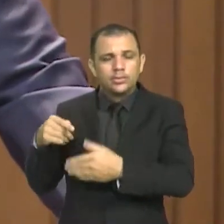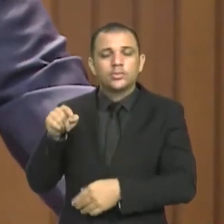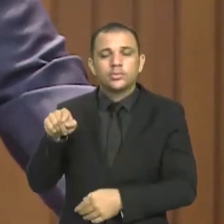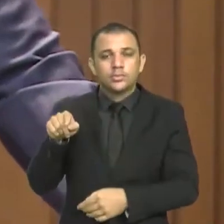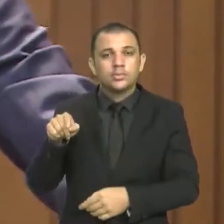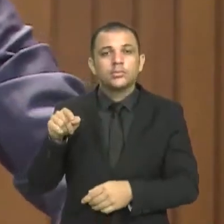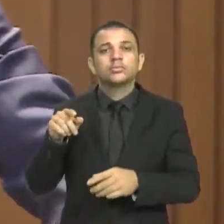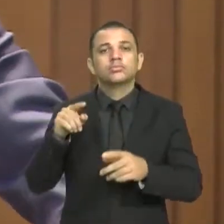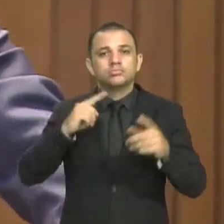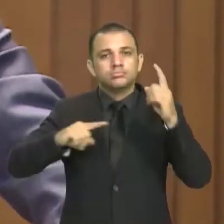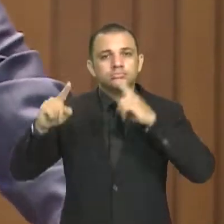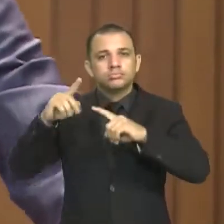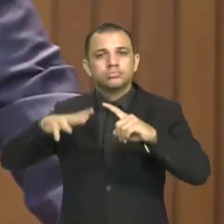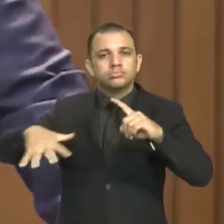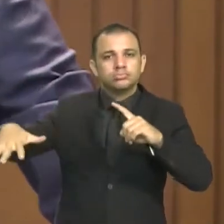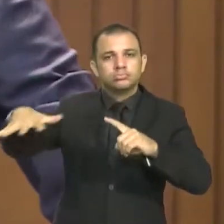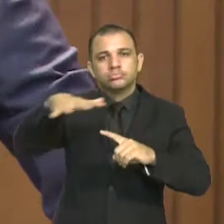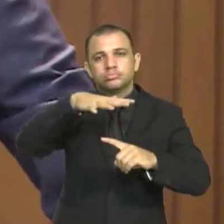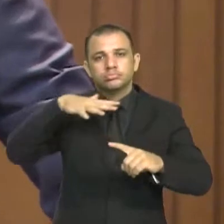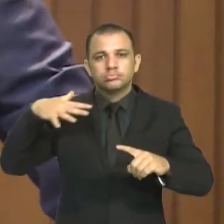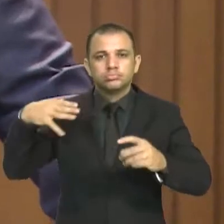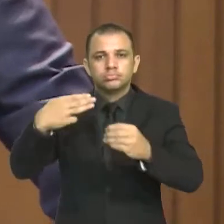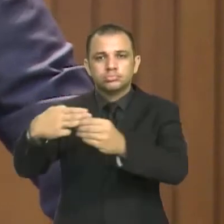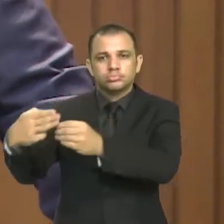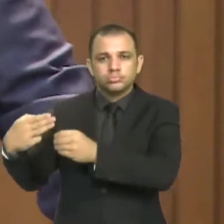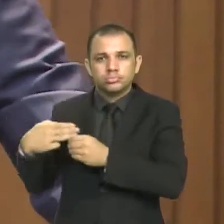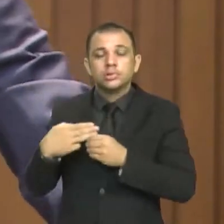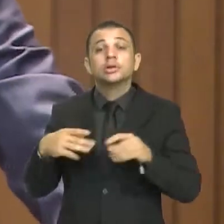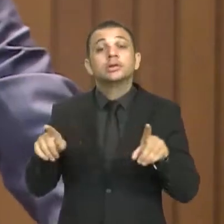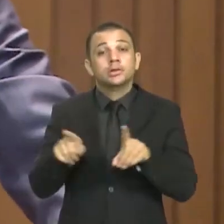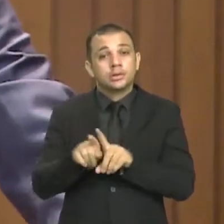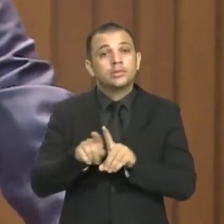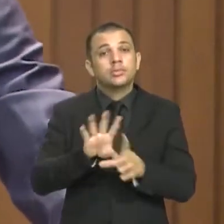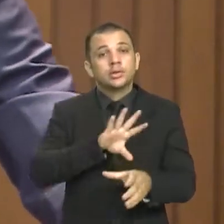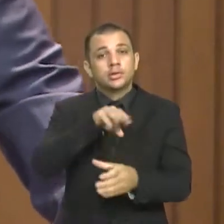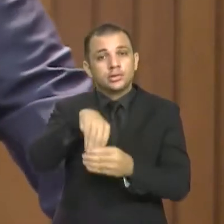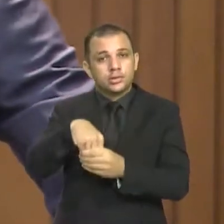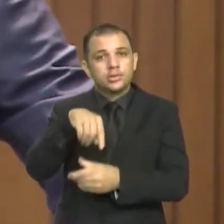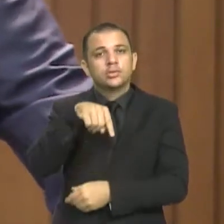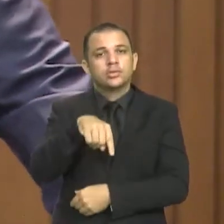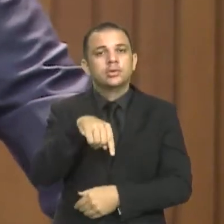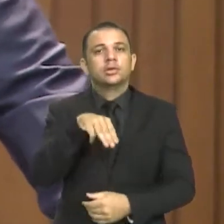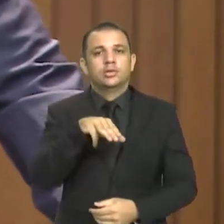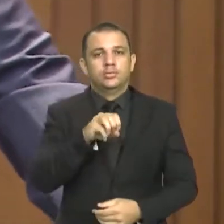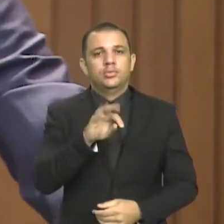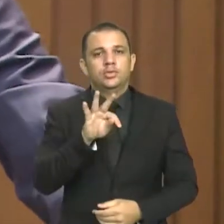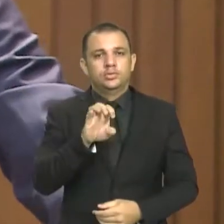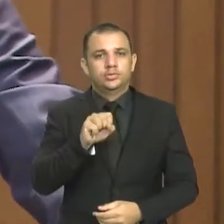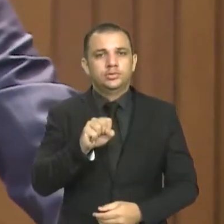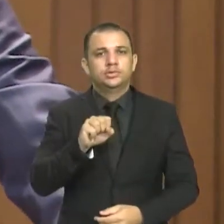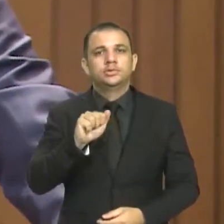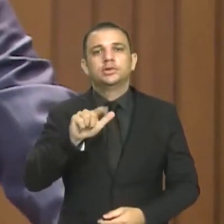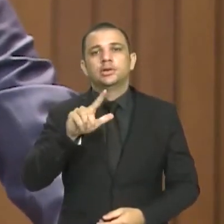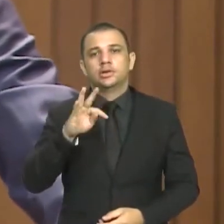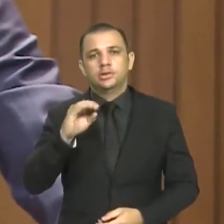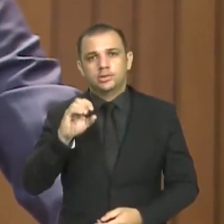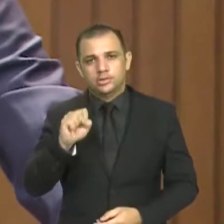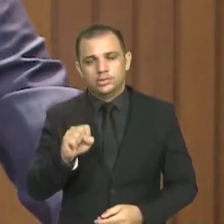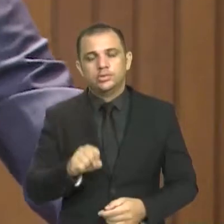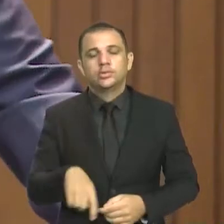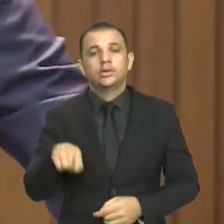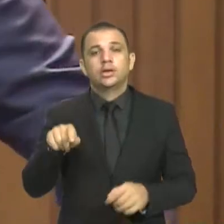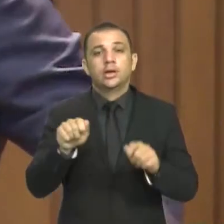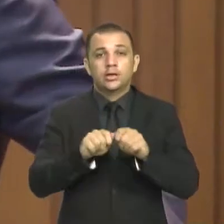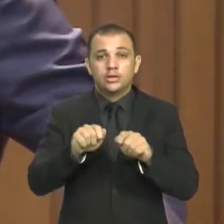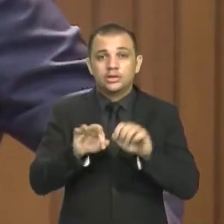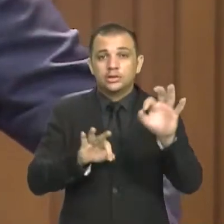diocese, que inclui também Montes Altos, por esse evento que reforça a fé do povo católico